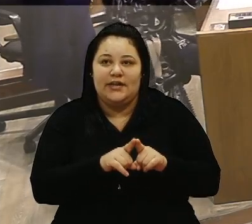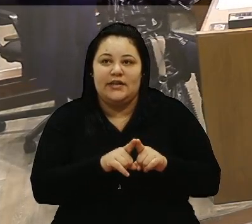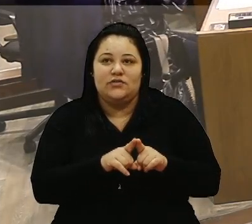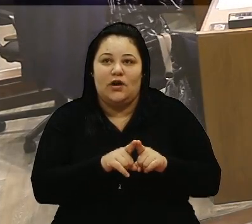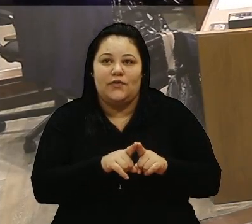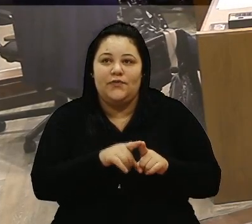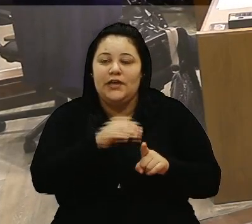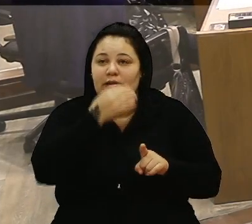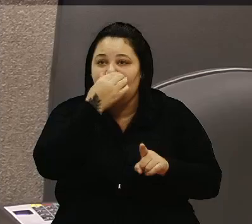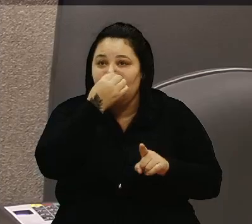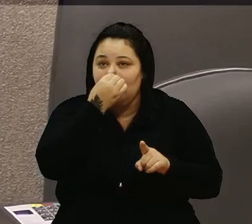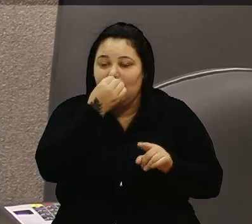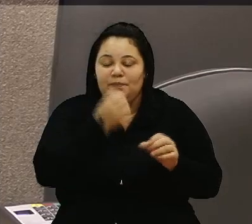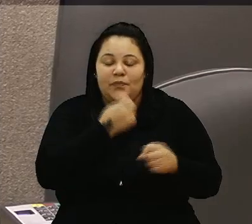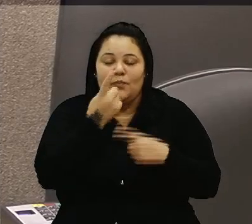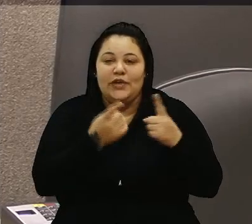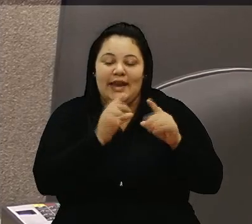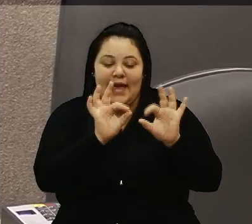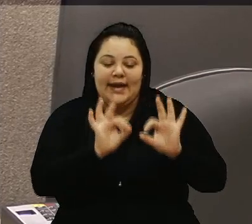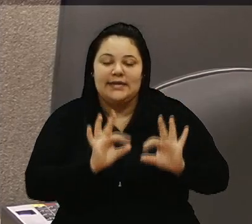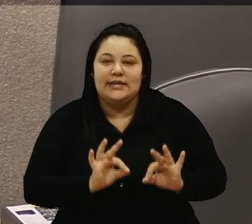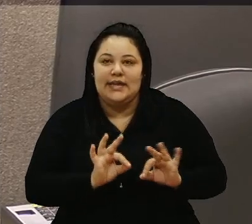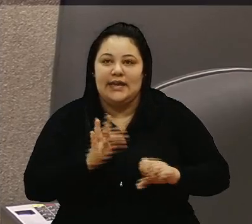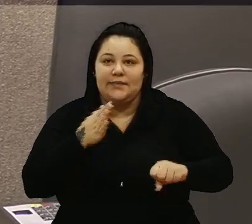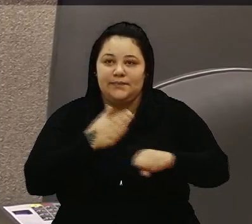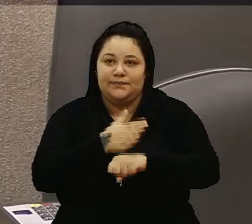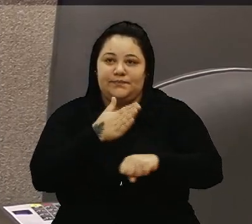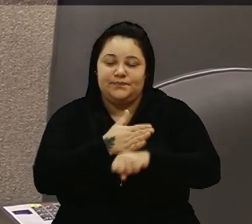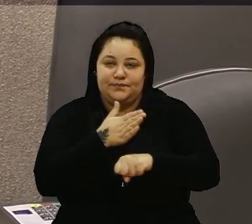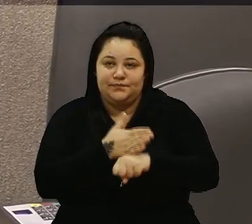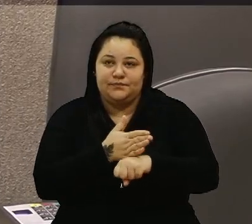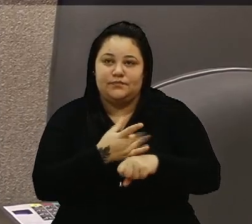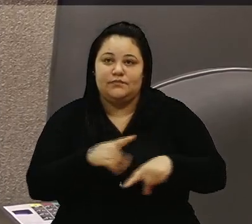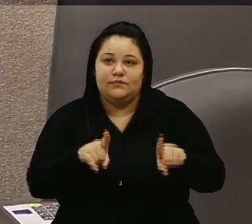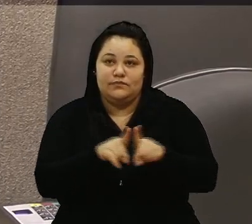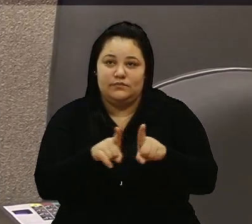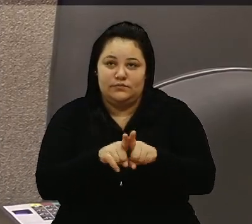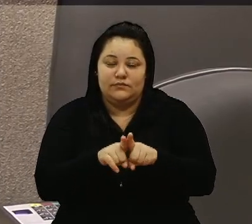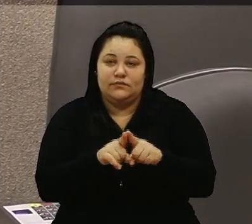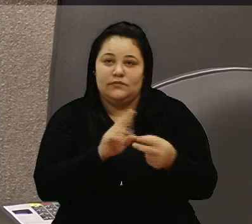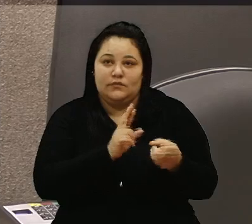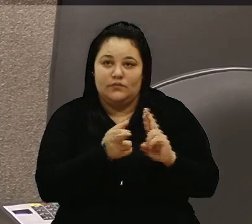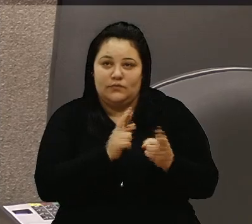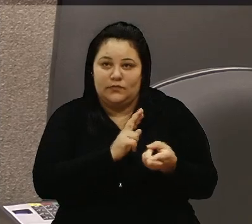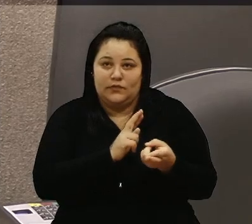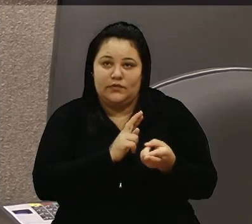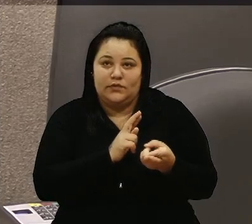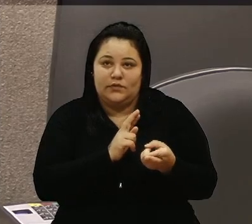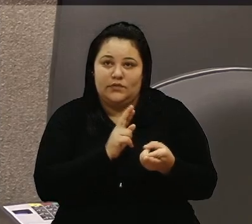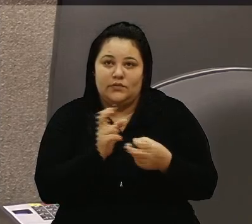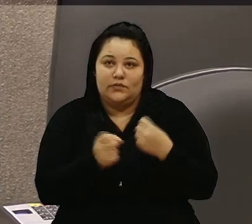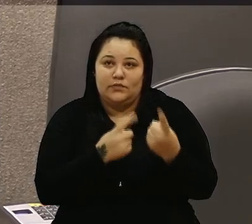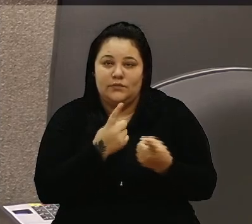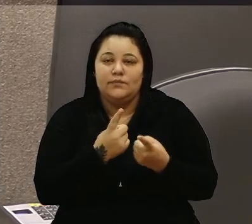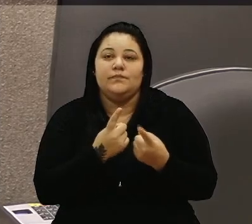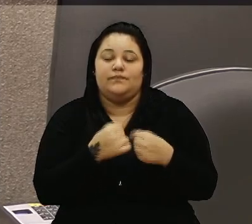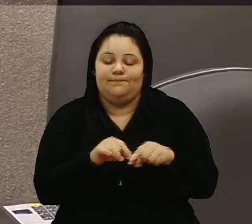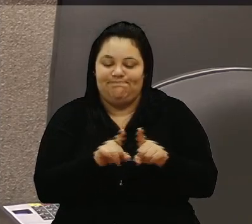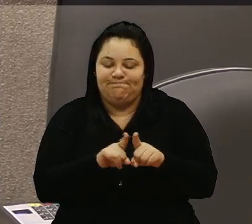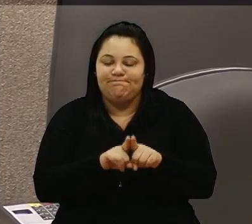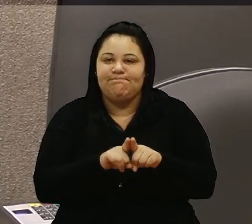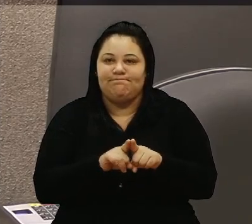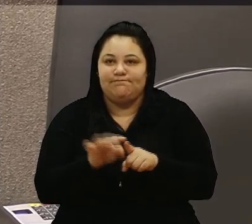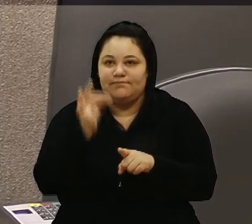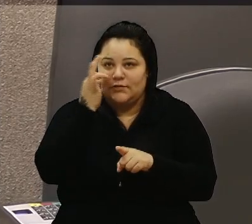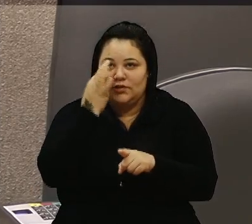entendo as cobranças em relação à participação do secretário, até se trata em relação a determinada pasta, o secretário normalmente deveria se fazer presente.